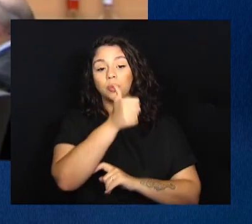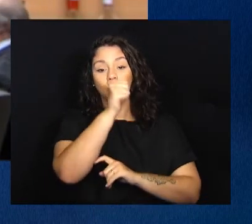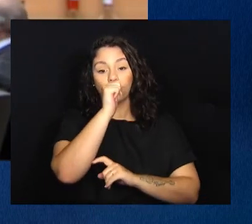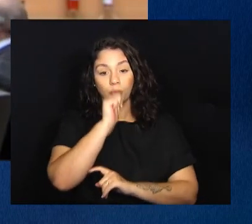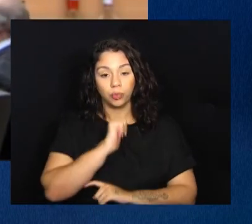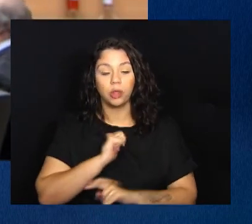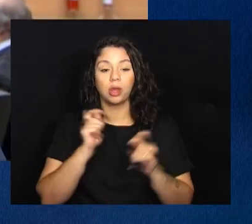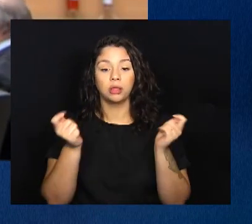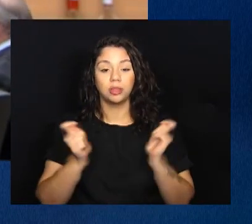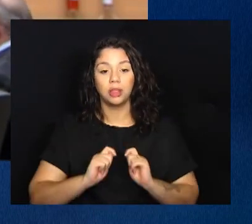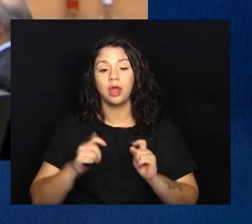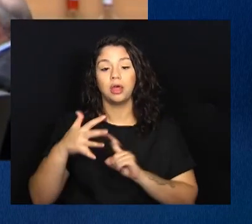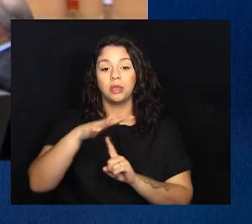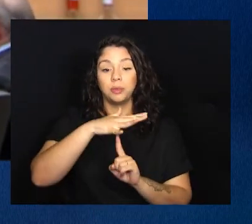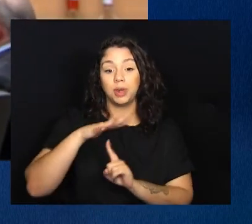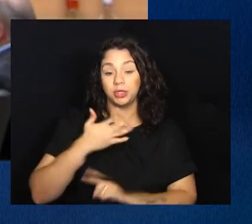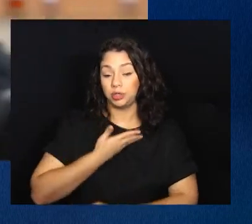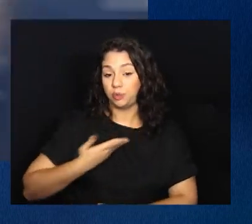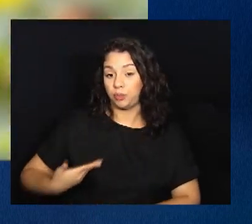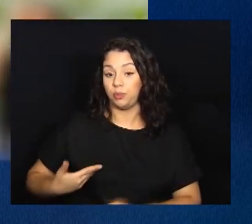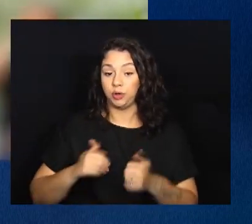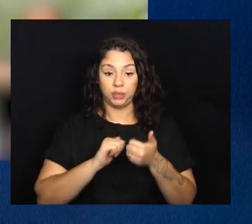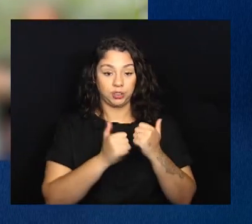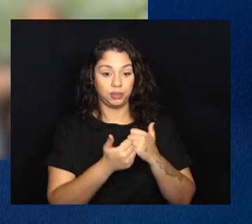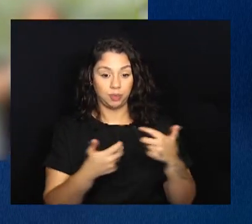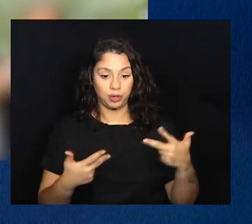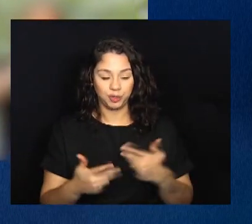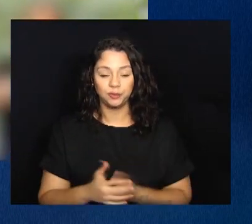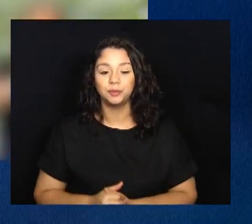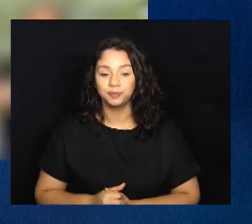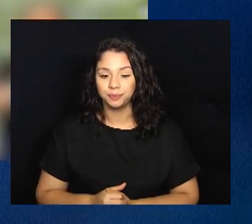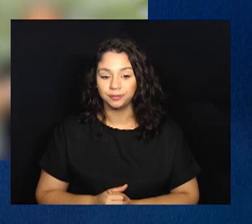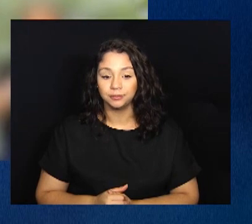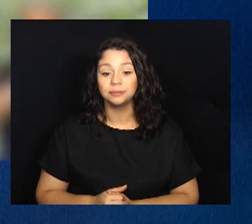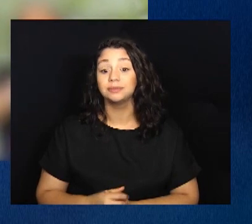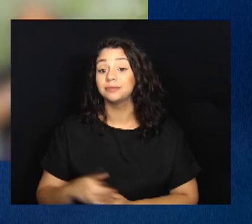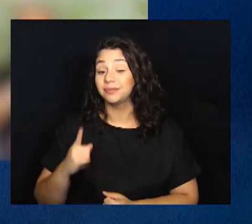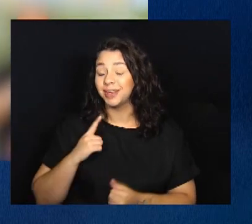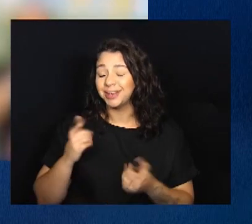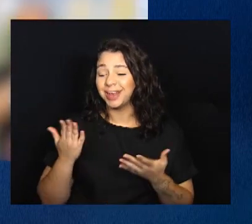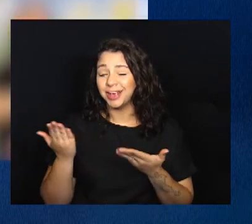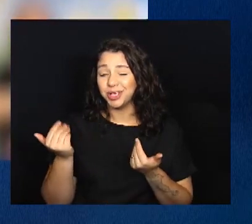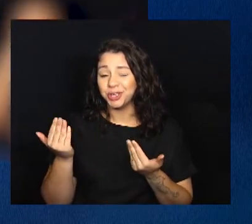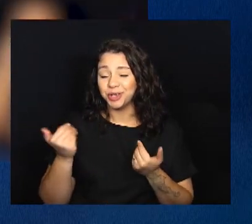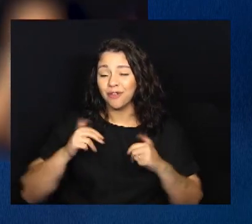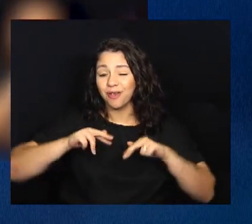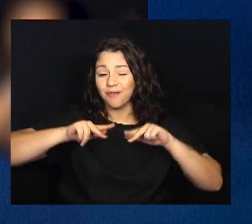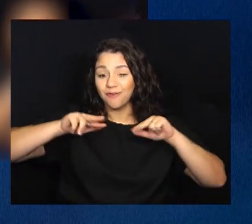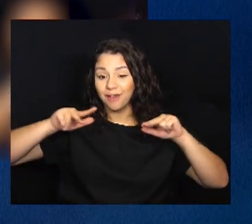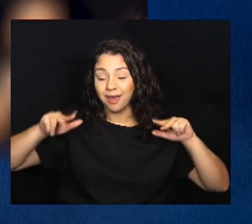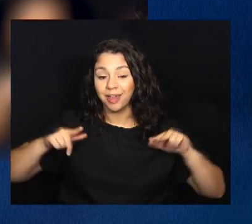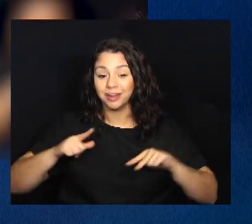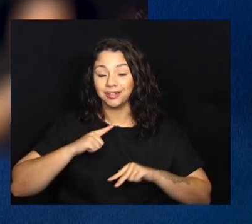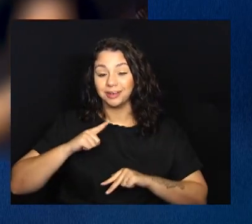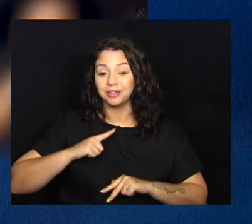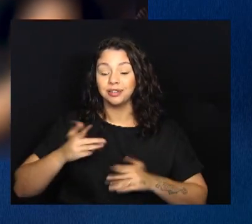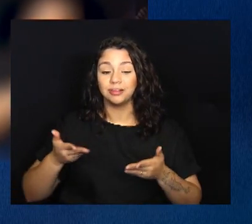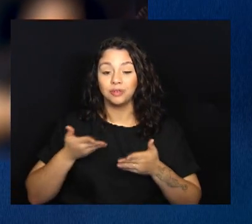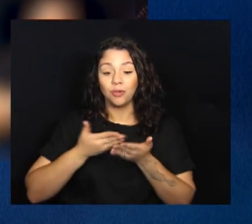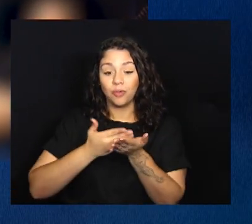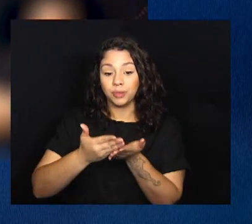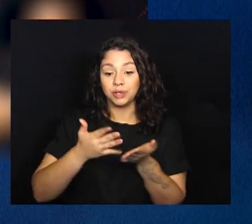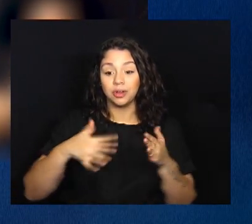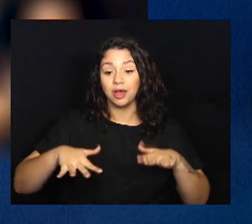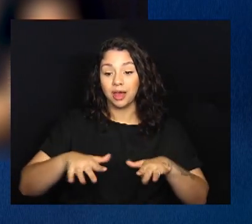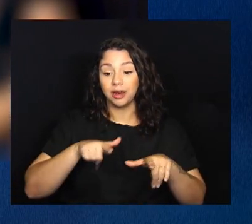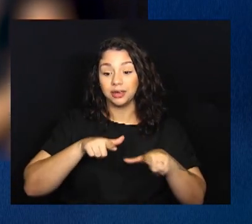em praças públicas e esportivas. E muitos jovens estão entrando no mercado de trabalho.